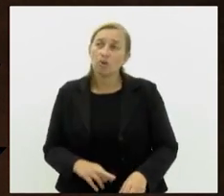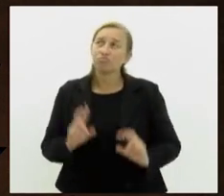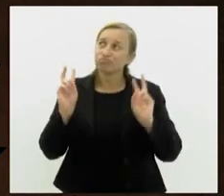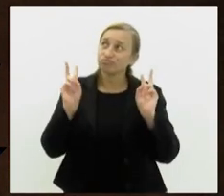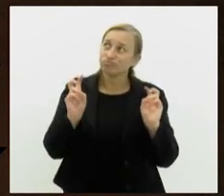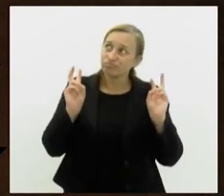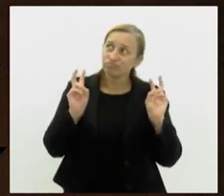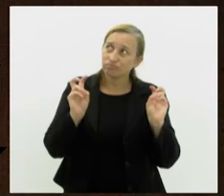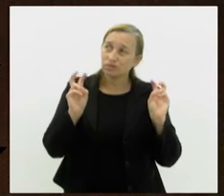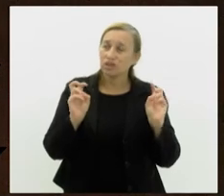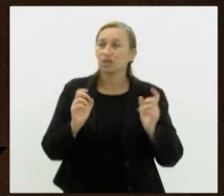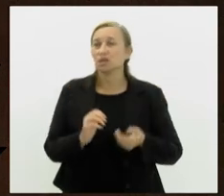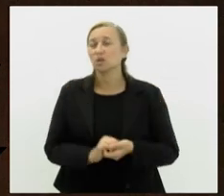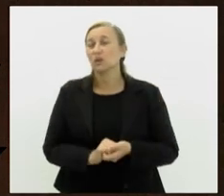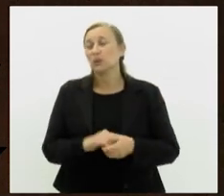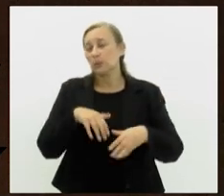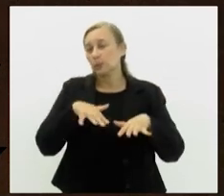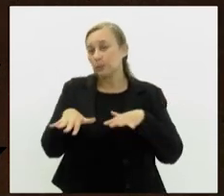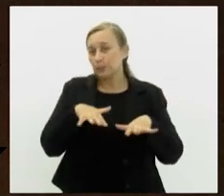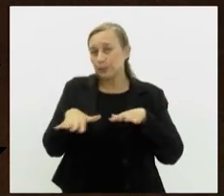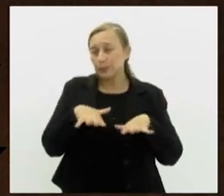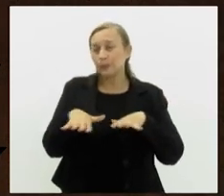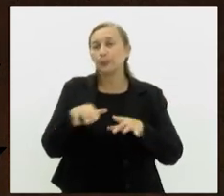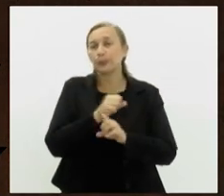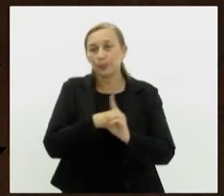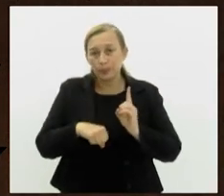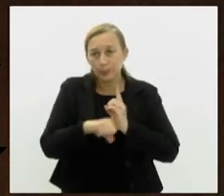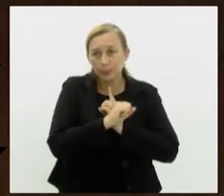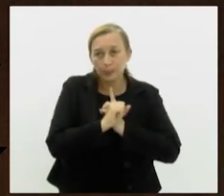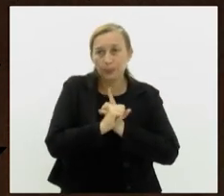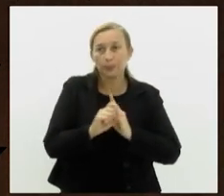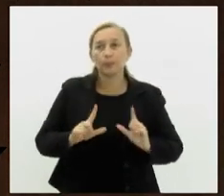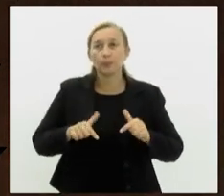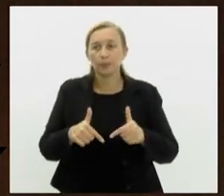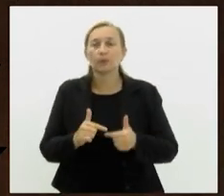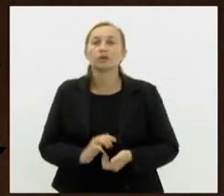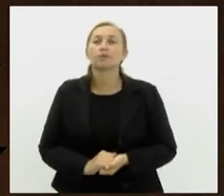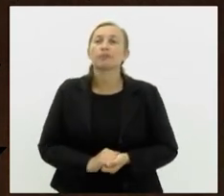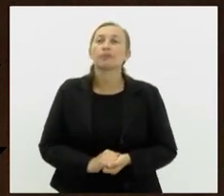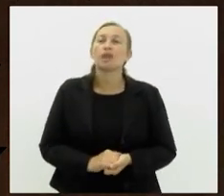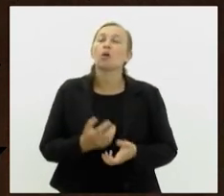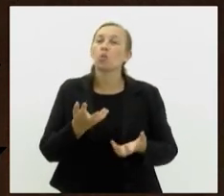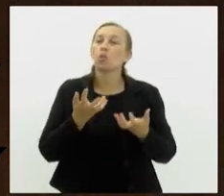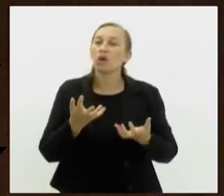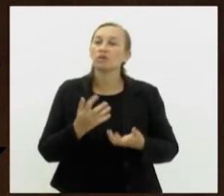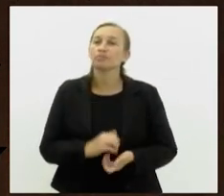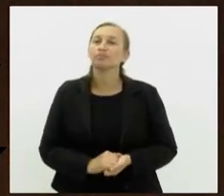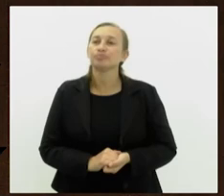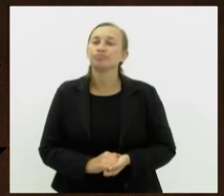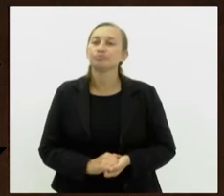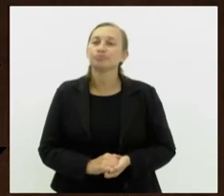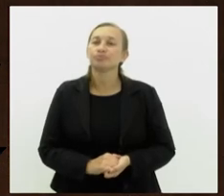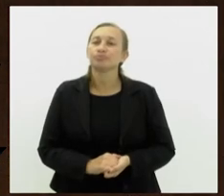que mobiliza a nossa sociedade, mobiliza a nossa atuação. Eu quero aqui colocar que